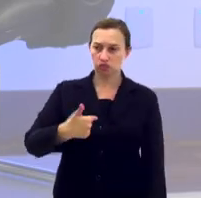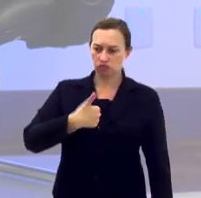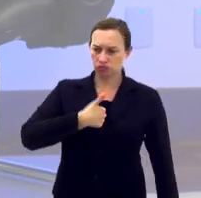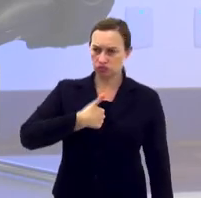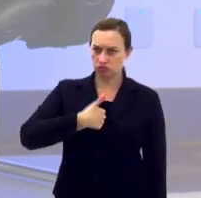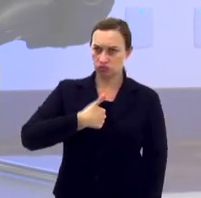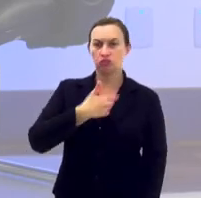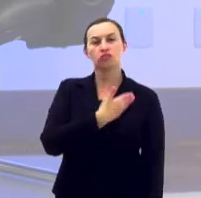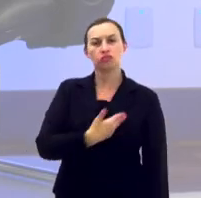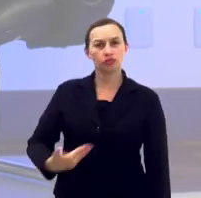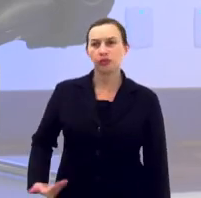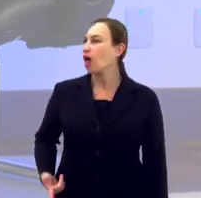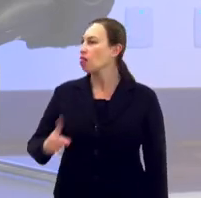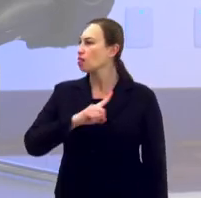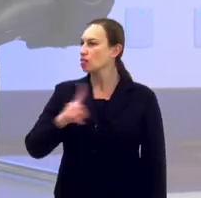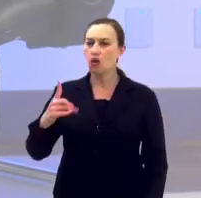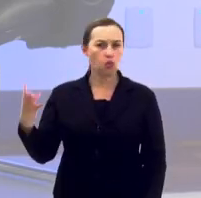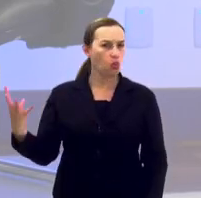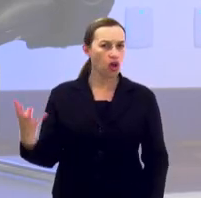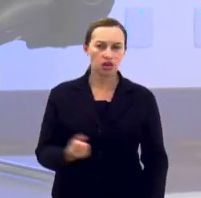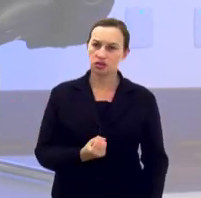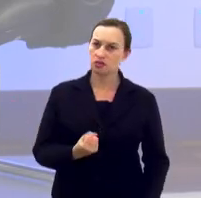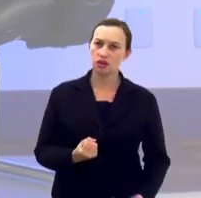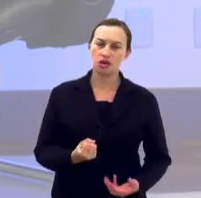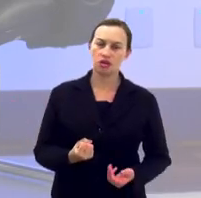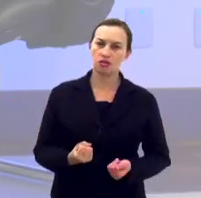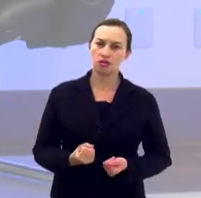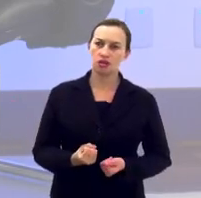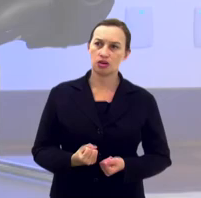Getúlio Vargas, de não receber